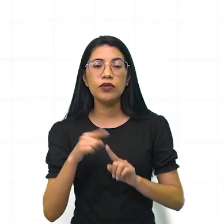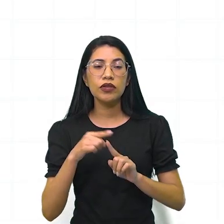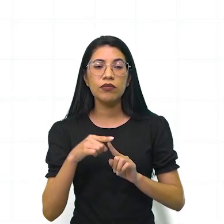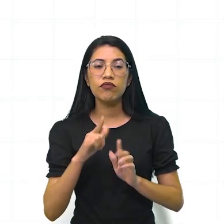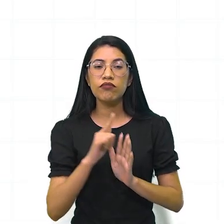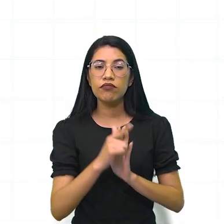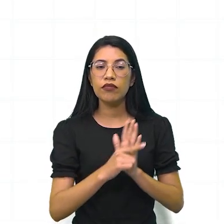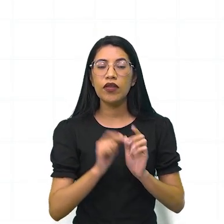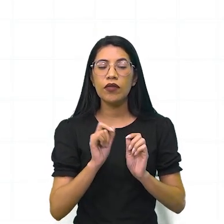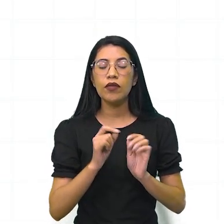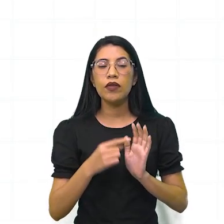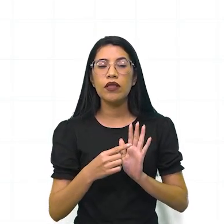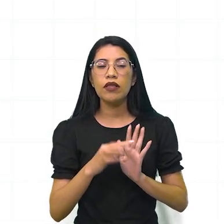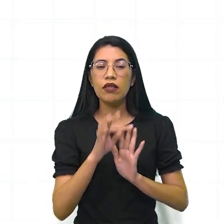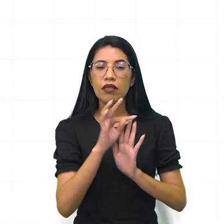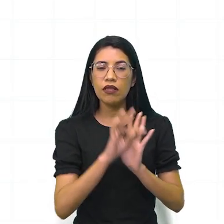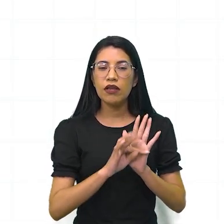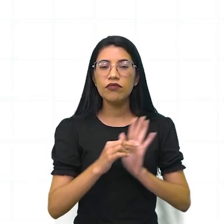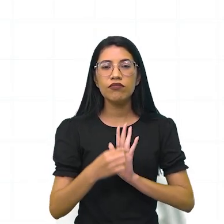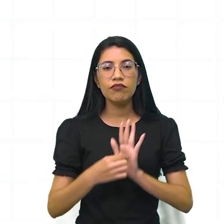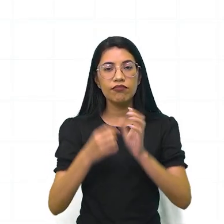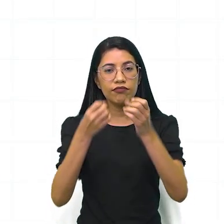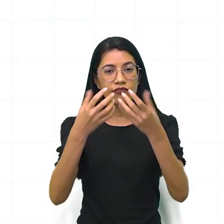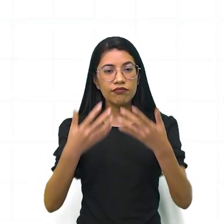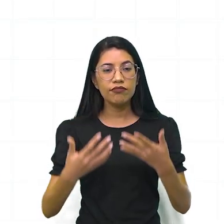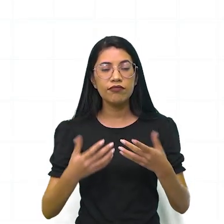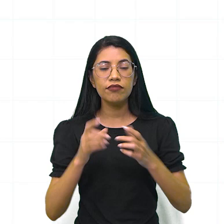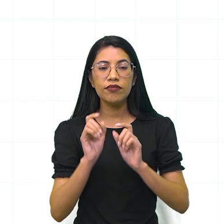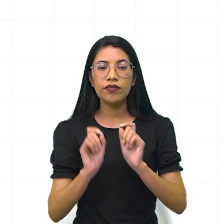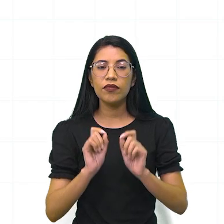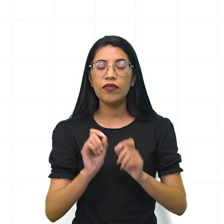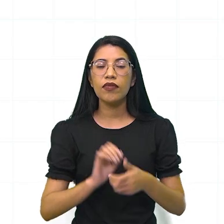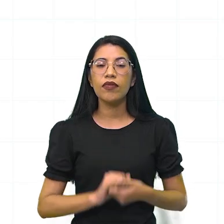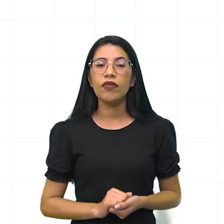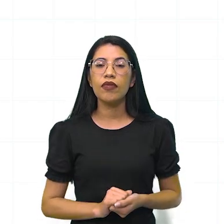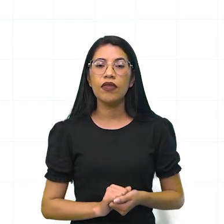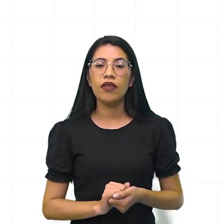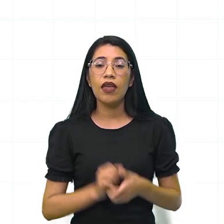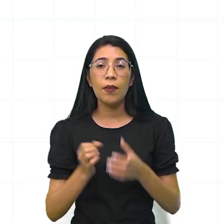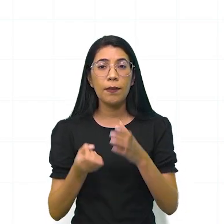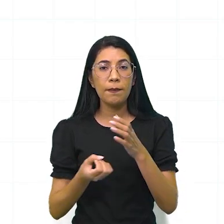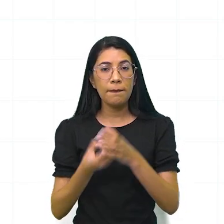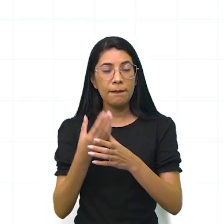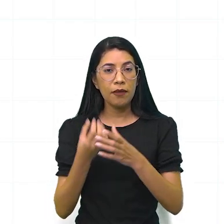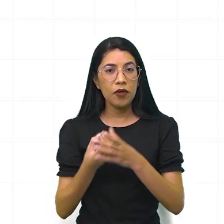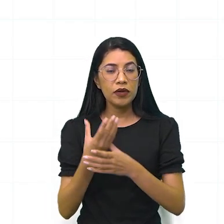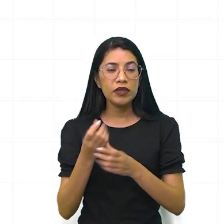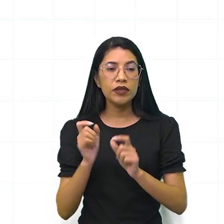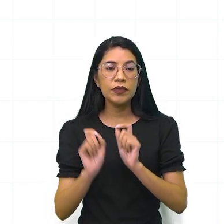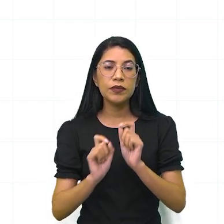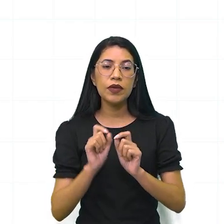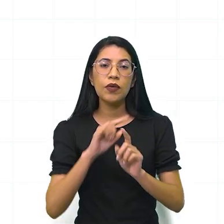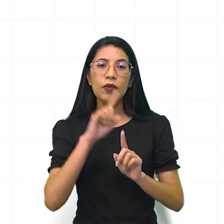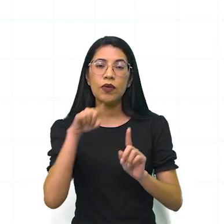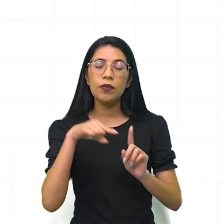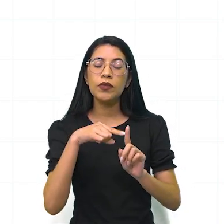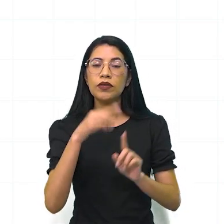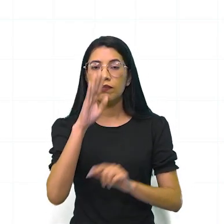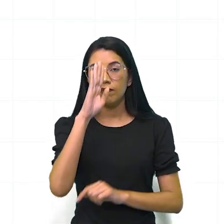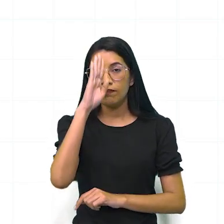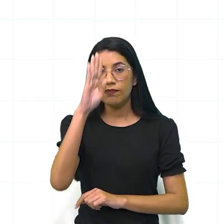expositivo. Vamos lá, olha só. O texto expositivo é uma produção que tem como função principal